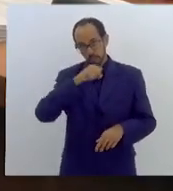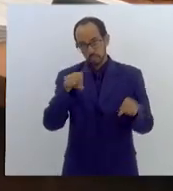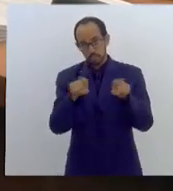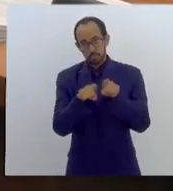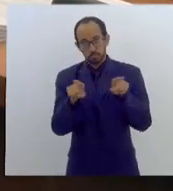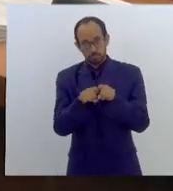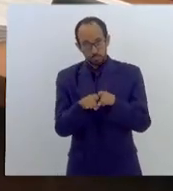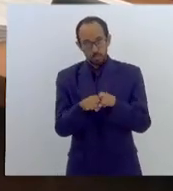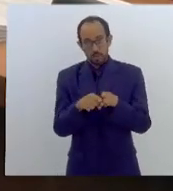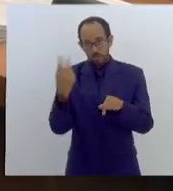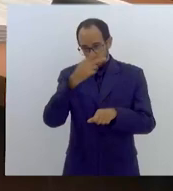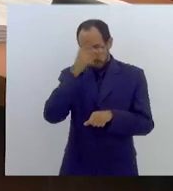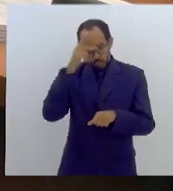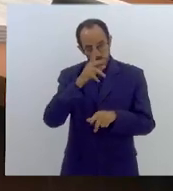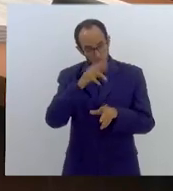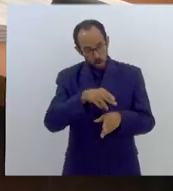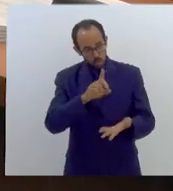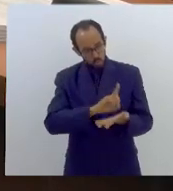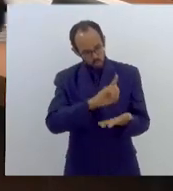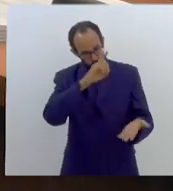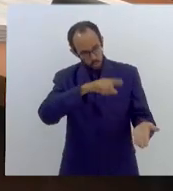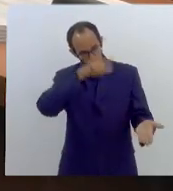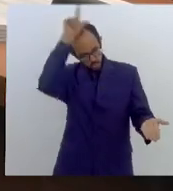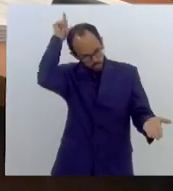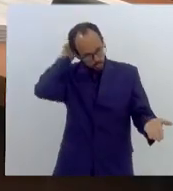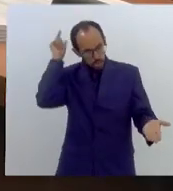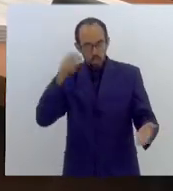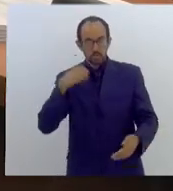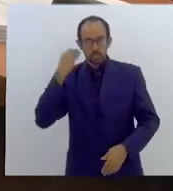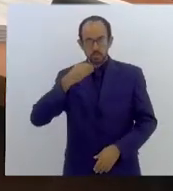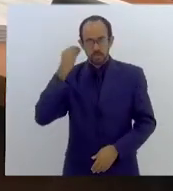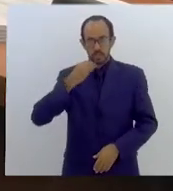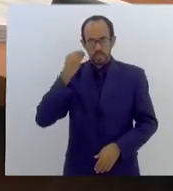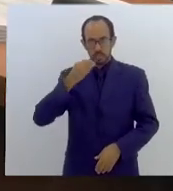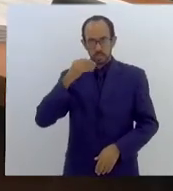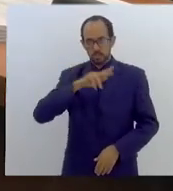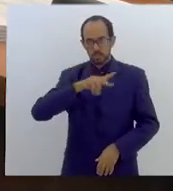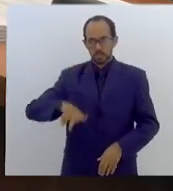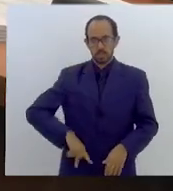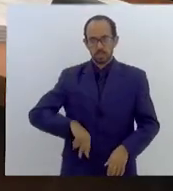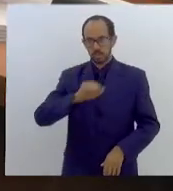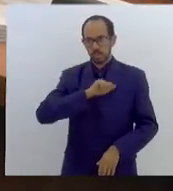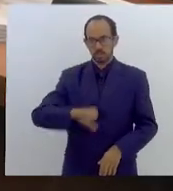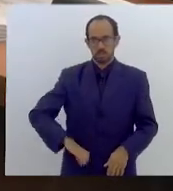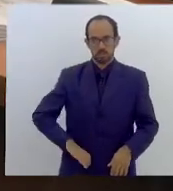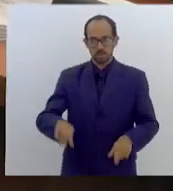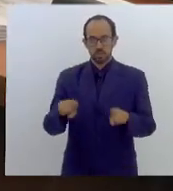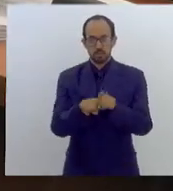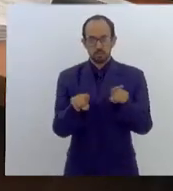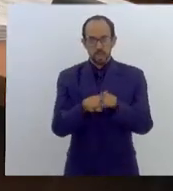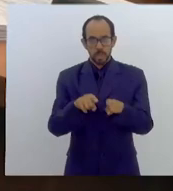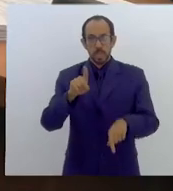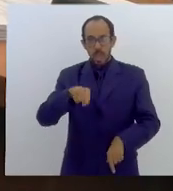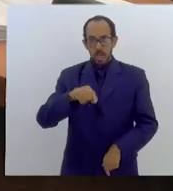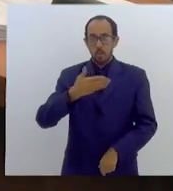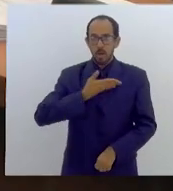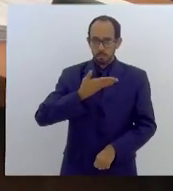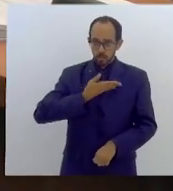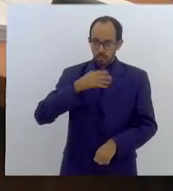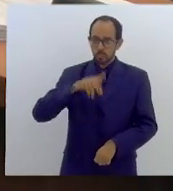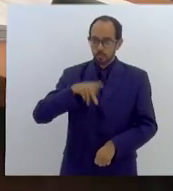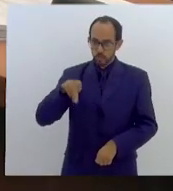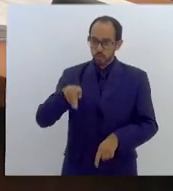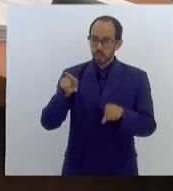aprendermos com pessoas como o doutor Luiz Paulo, com a sua experiência, o presidente André Siciliano, que é um grande amigo e professor